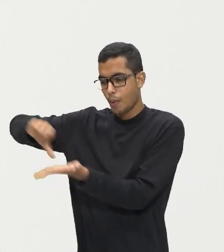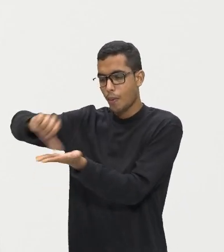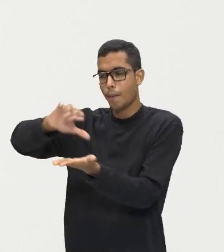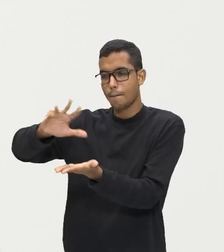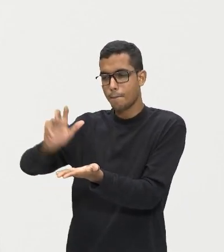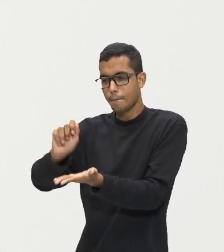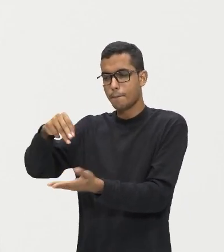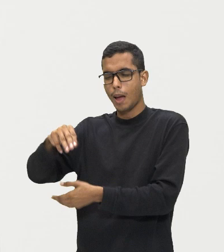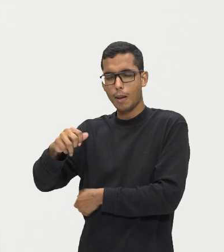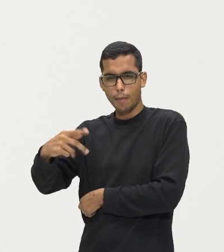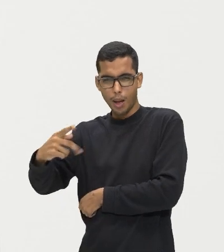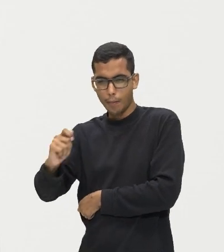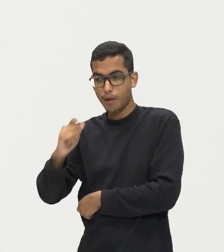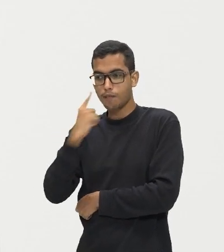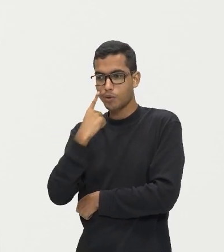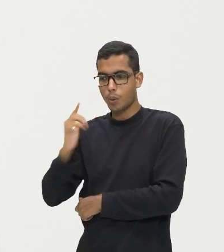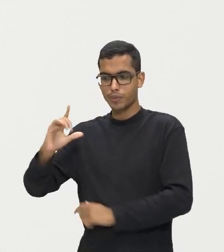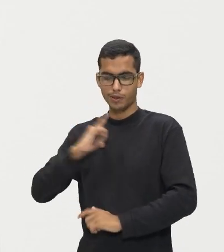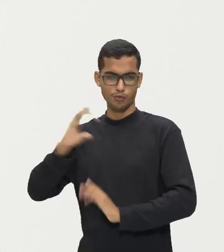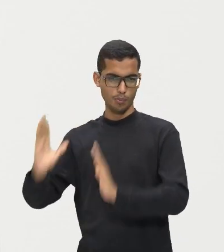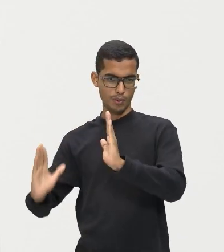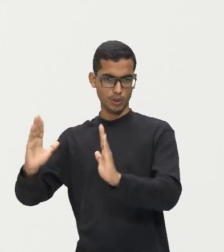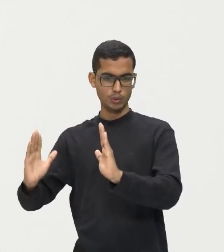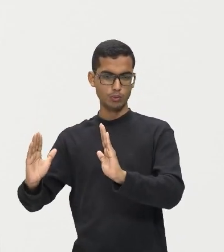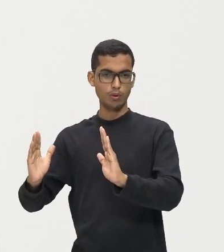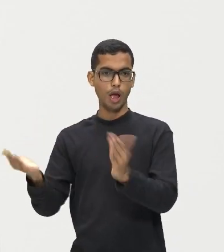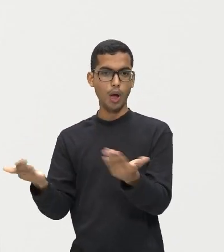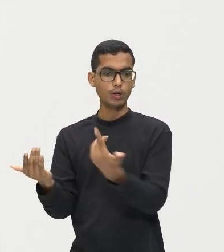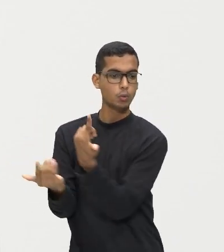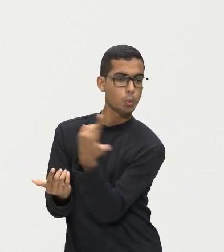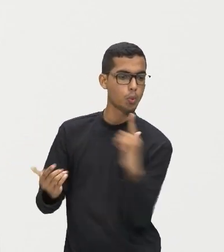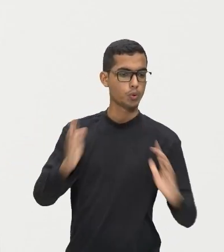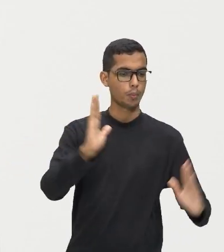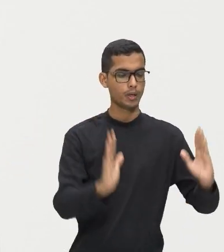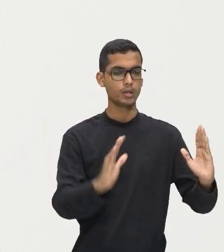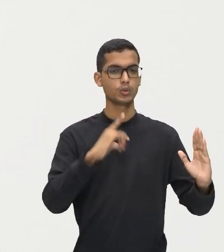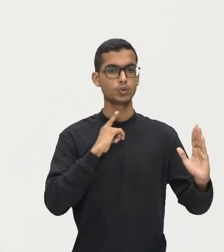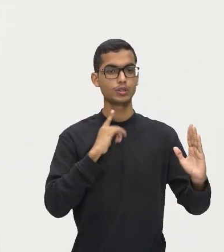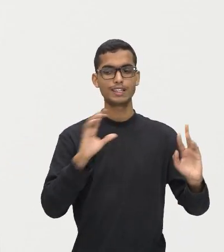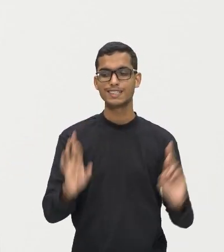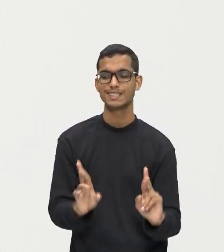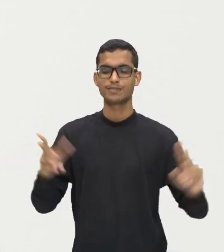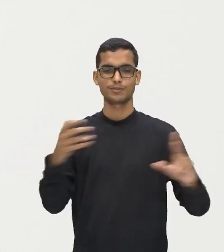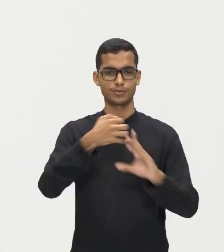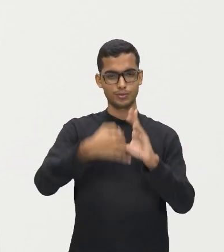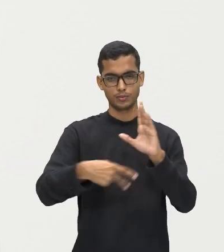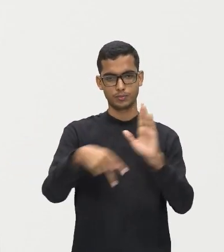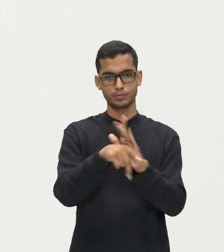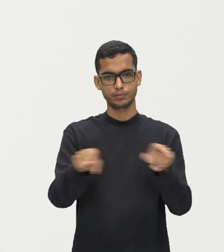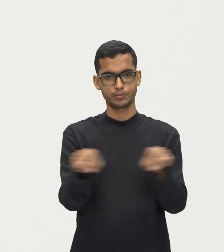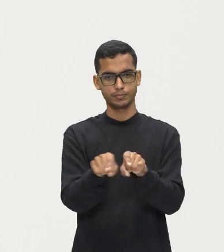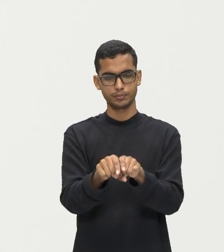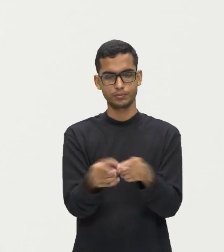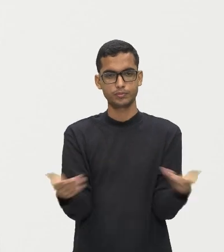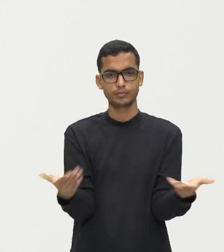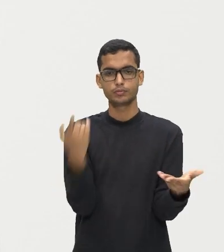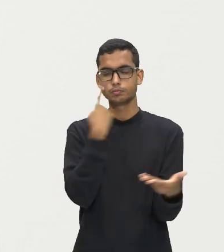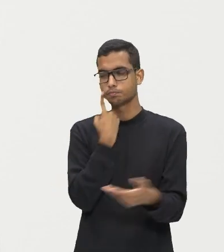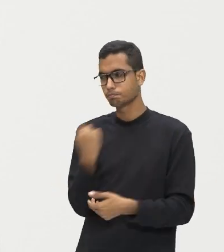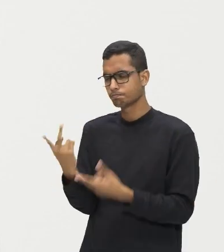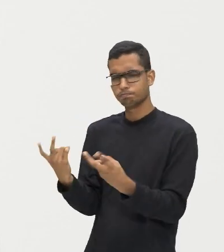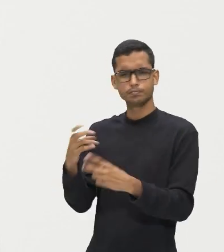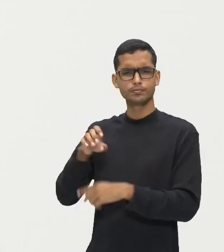talvez os dados vão ser diferentes nessa questão do bioma. Vou ver a escala. Então,